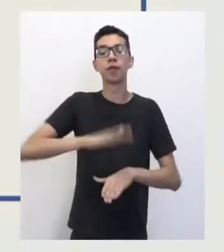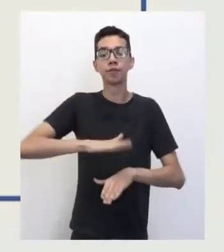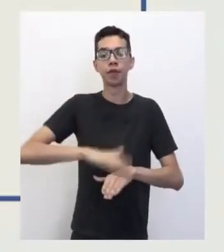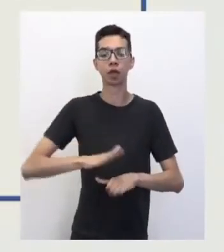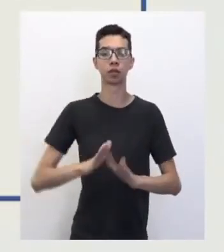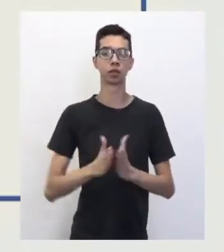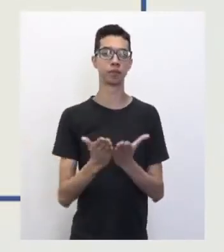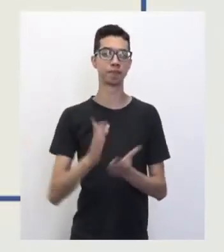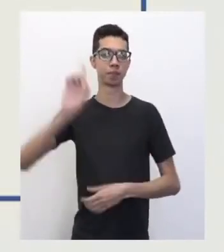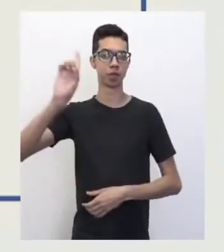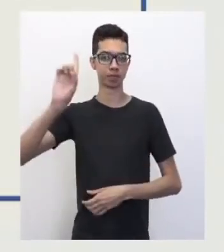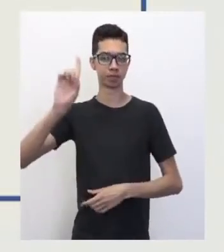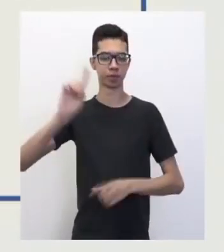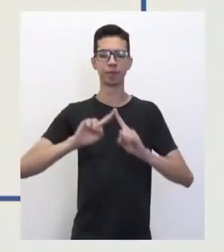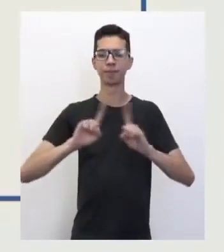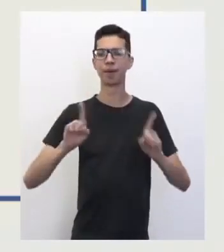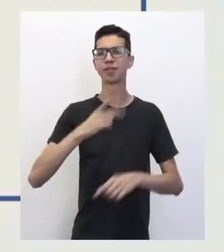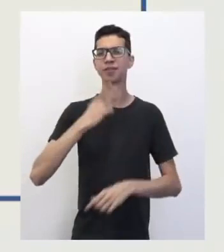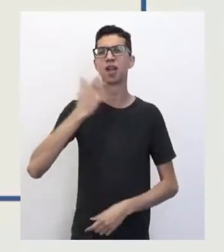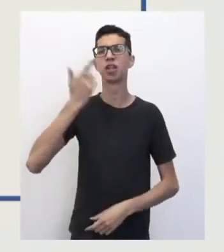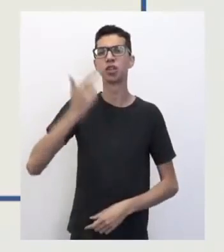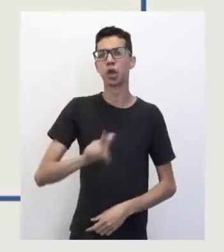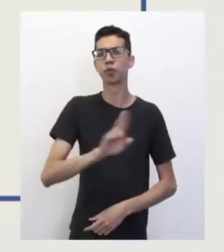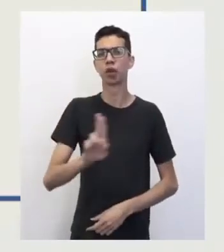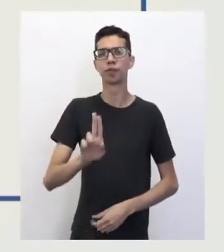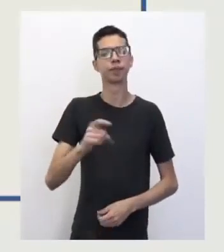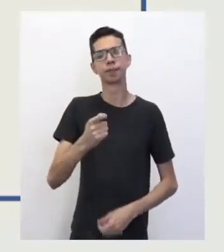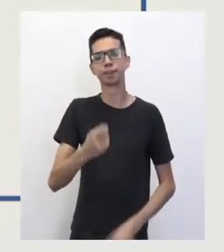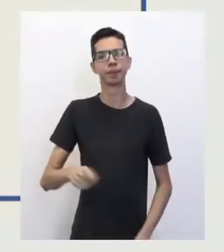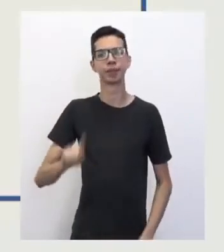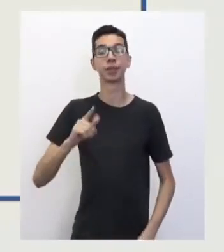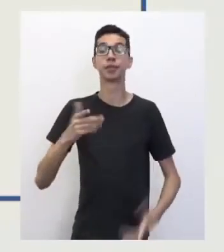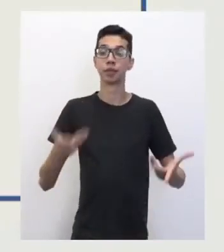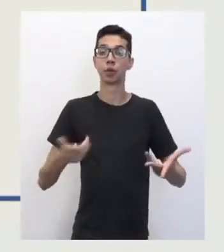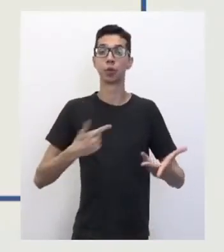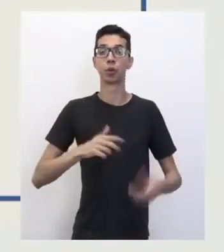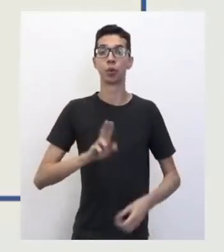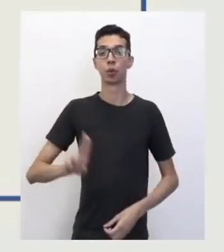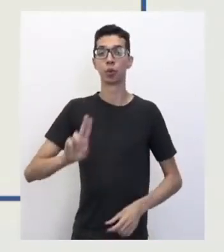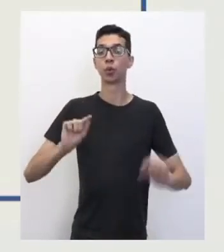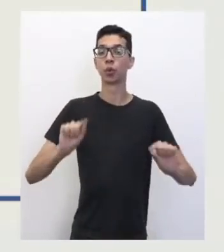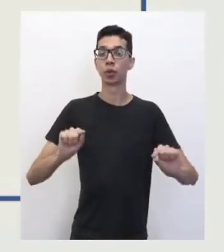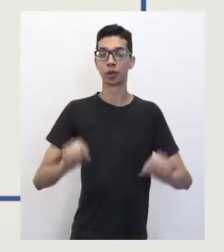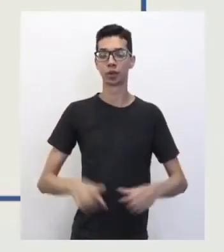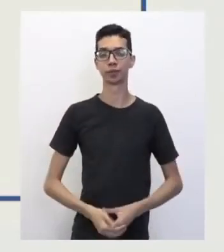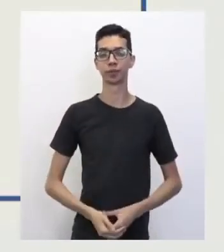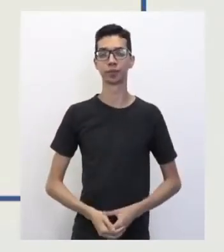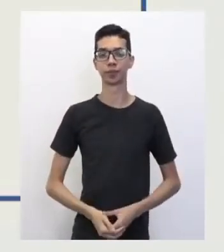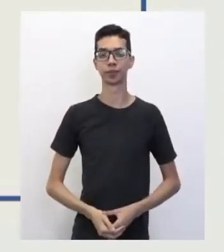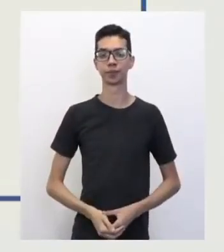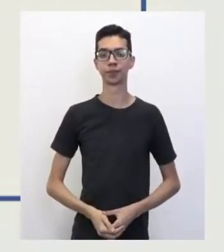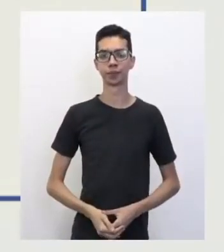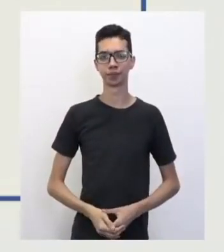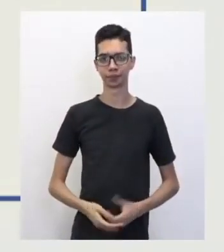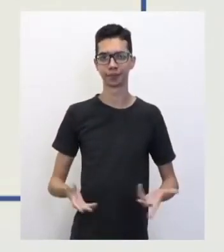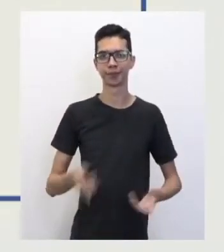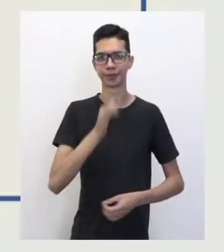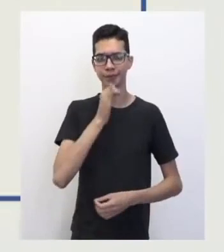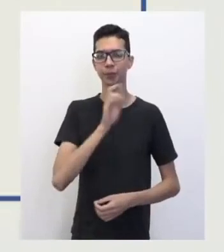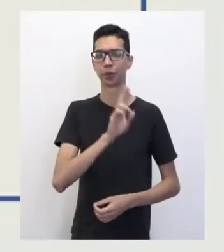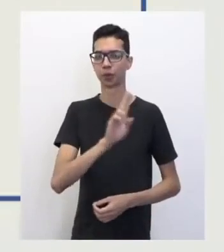ficaria repetitivo, concordam? Num curto espaço de tempo eu utilizei 2 vezes o mesmo termo, né? Então